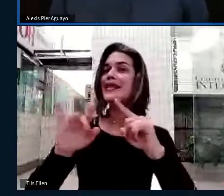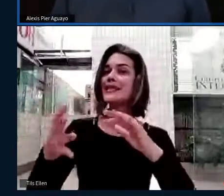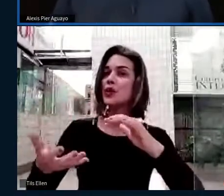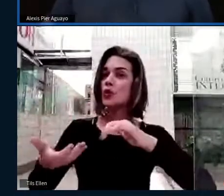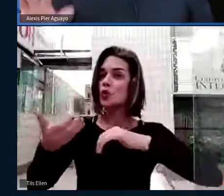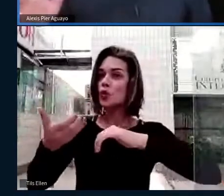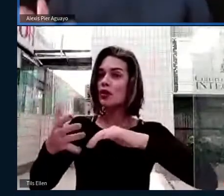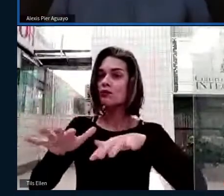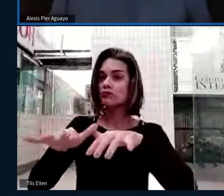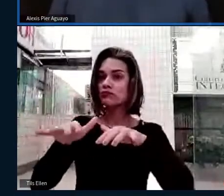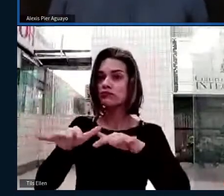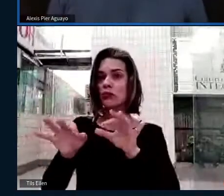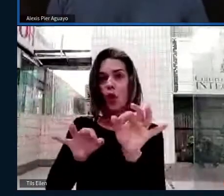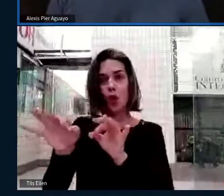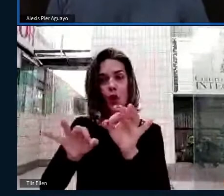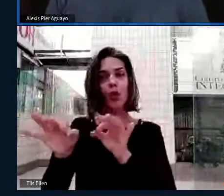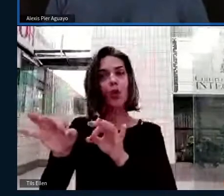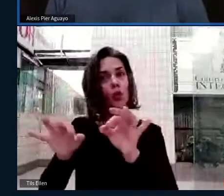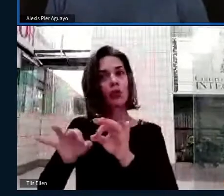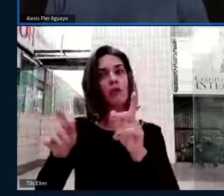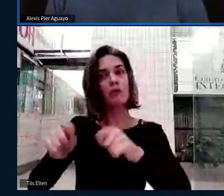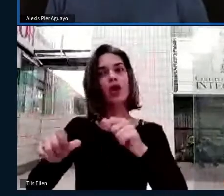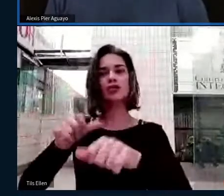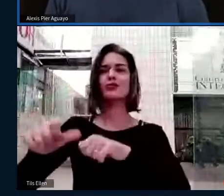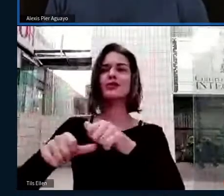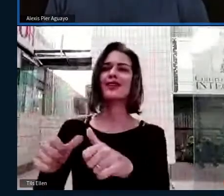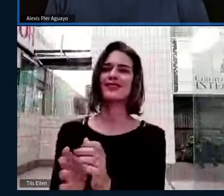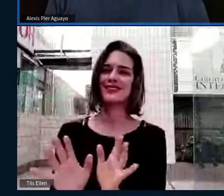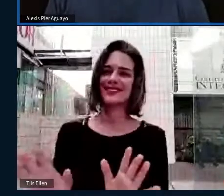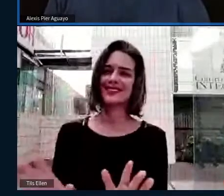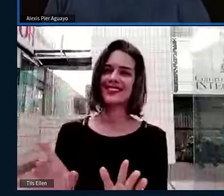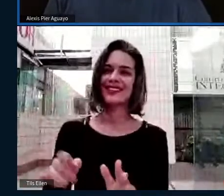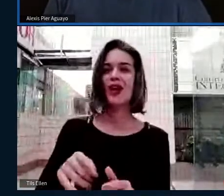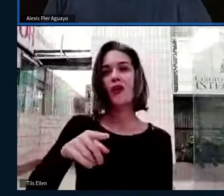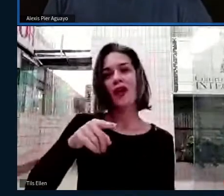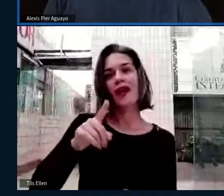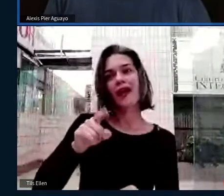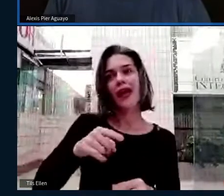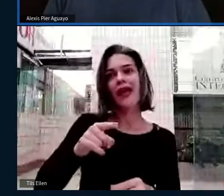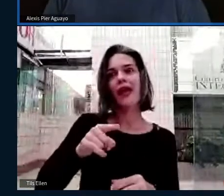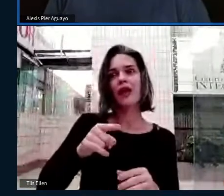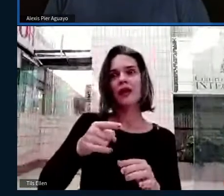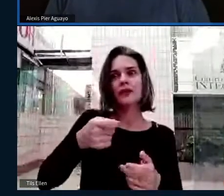pode. Exatamente, é um sagrado passível